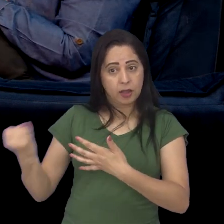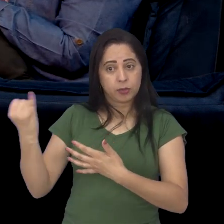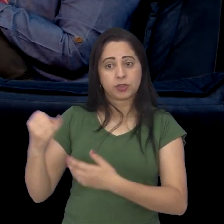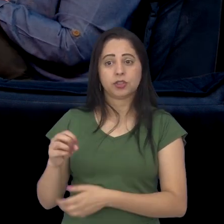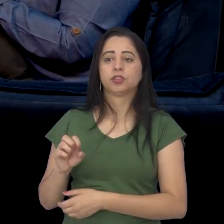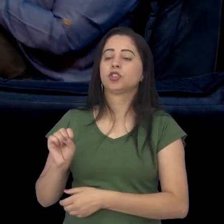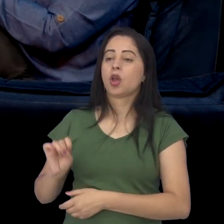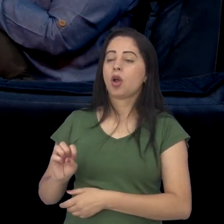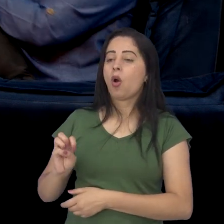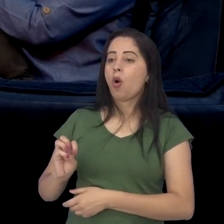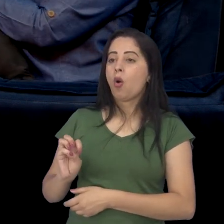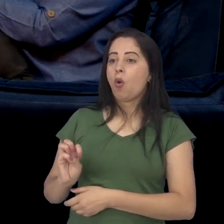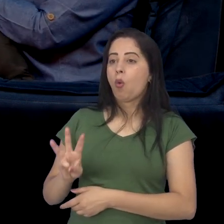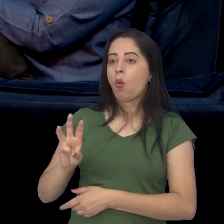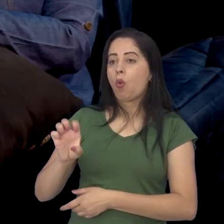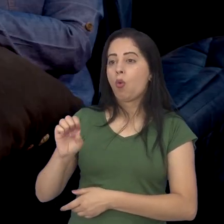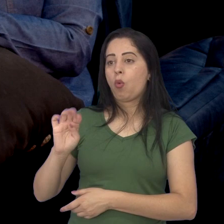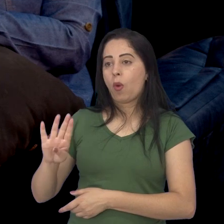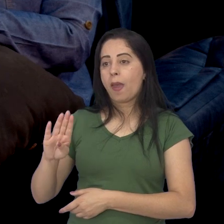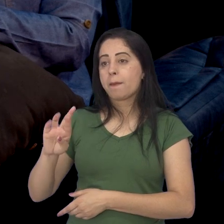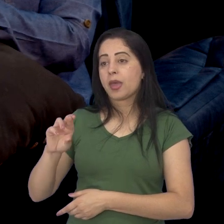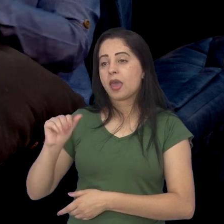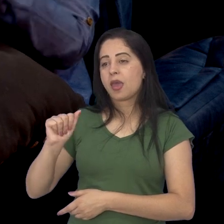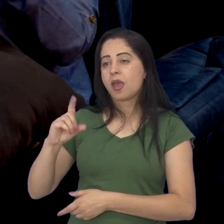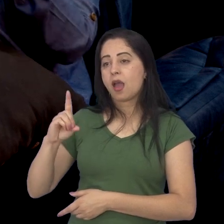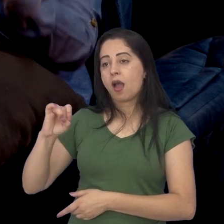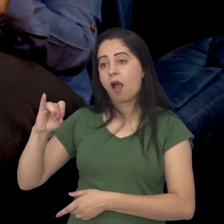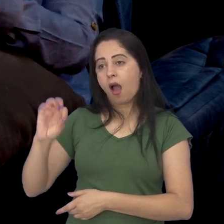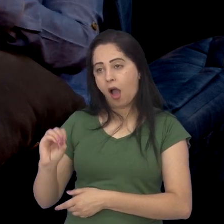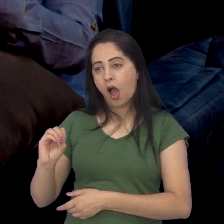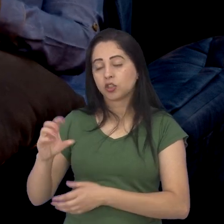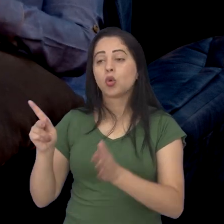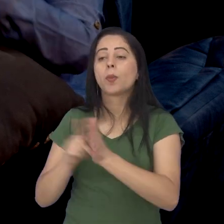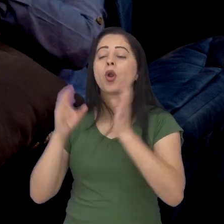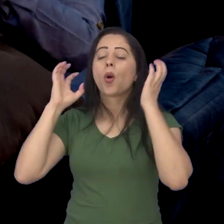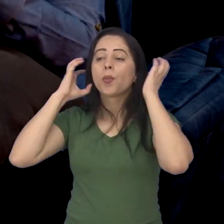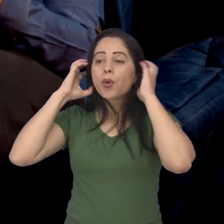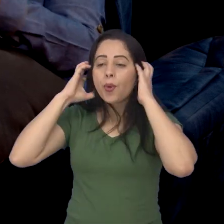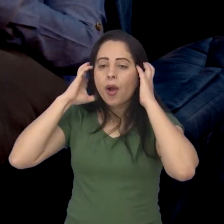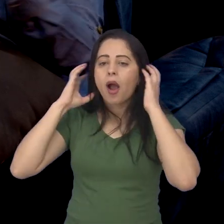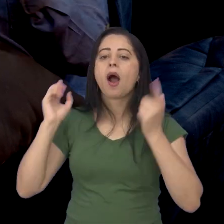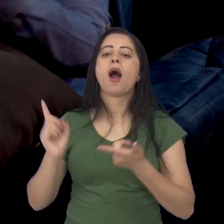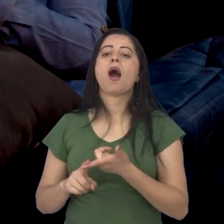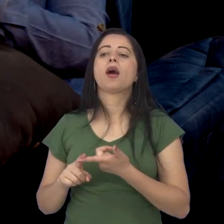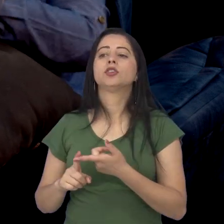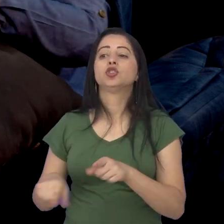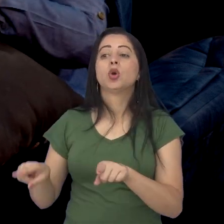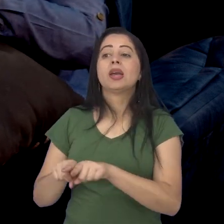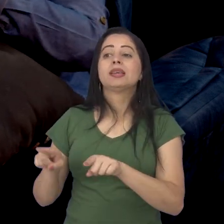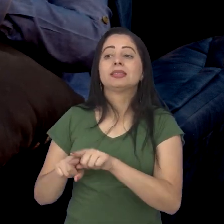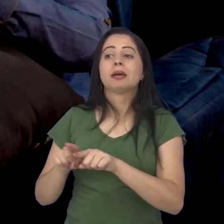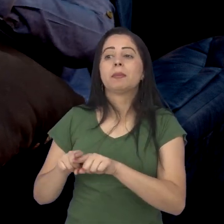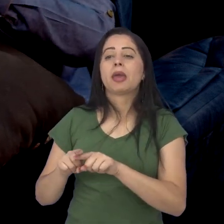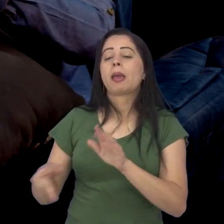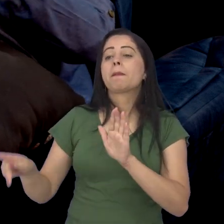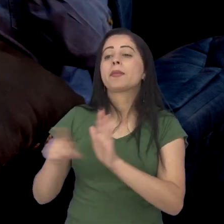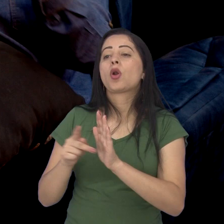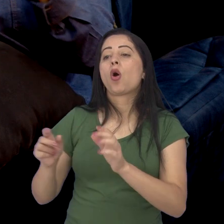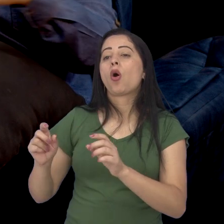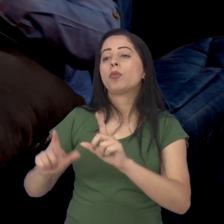web rádio, é o SINDCT na cultura, que é um programa que tem no YouTube, né? Que é muito legal, que traz